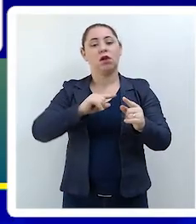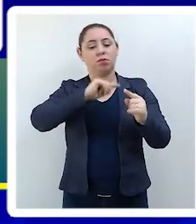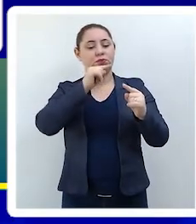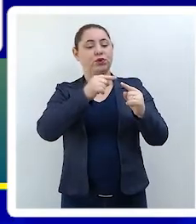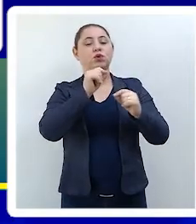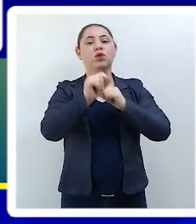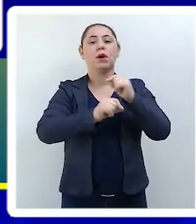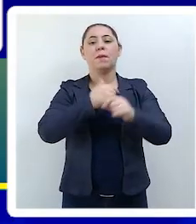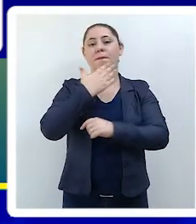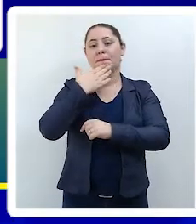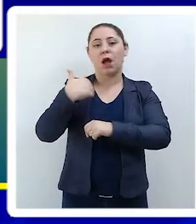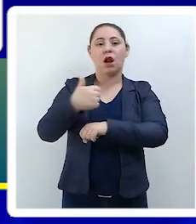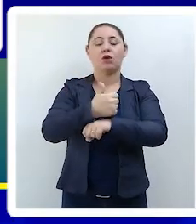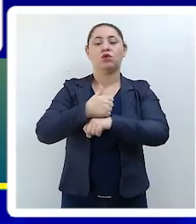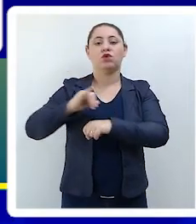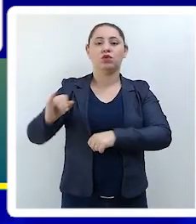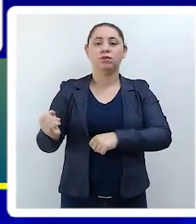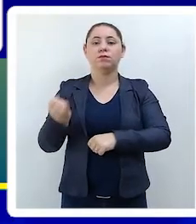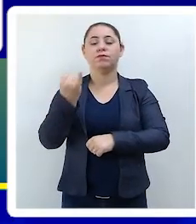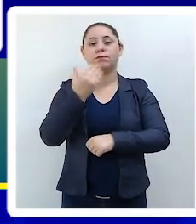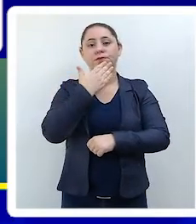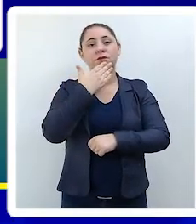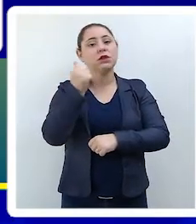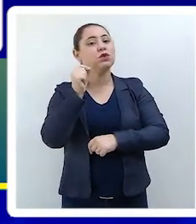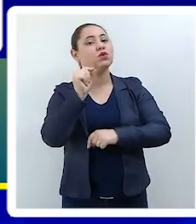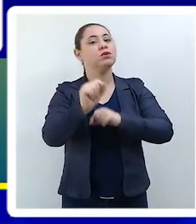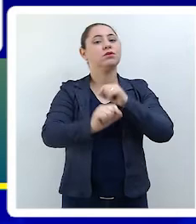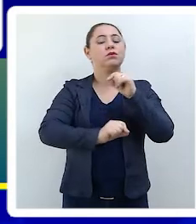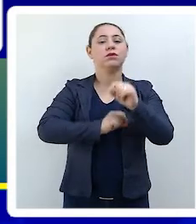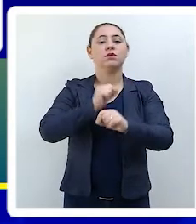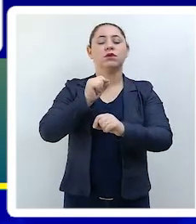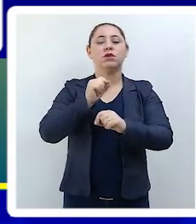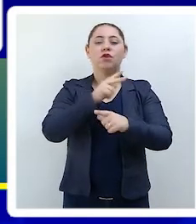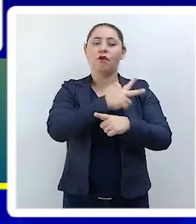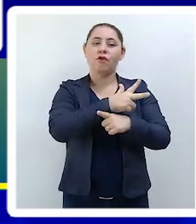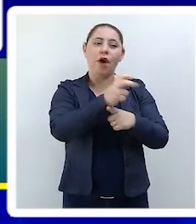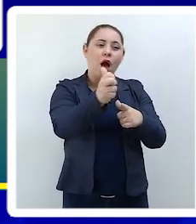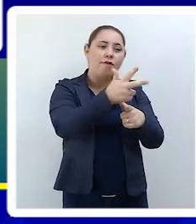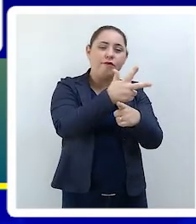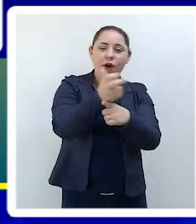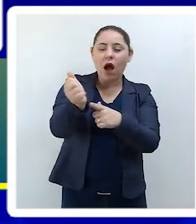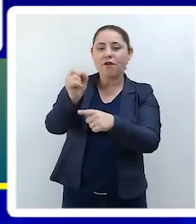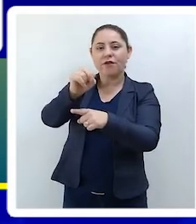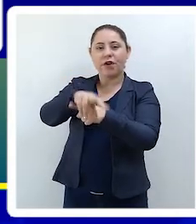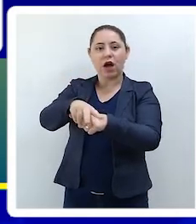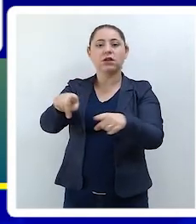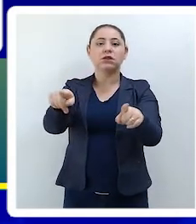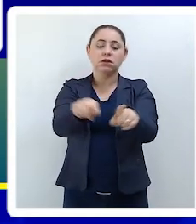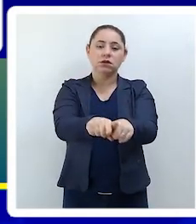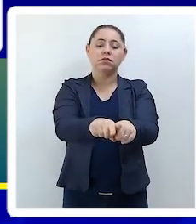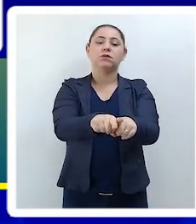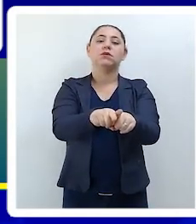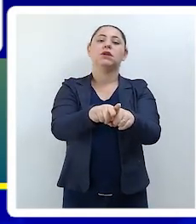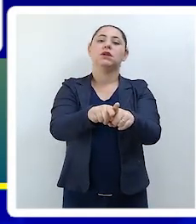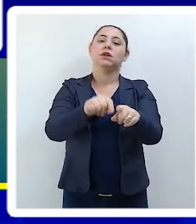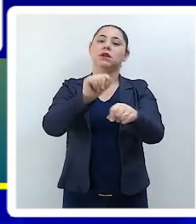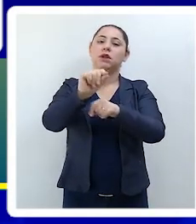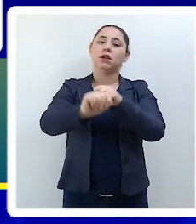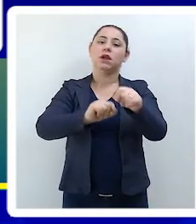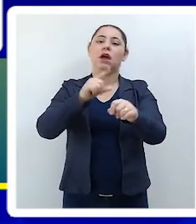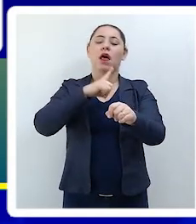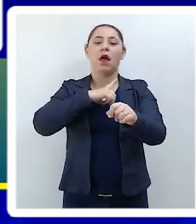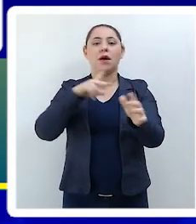numa melhoria de oportunidades, numa melhoria de conquistas que acabam